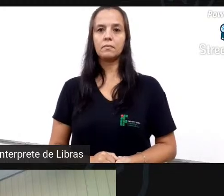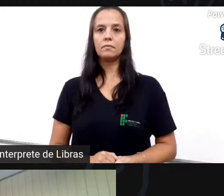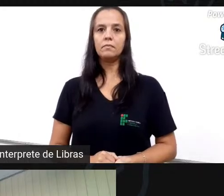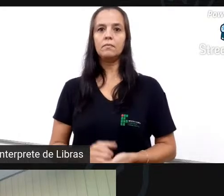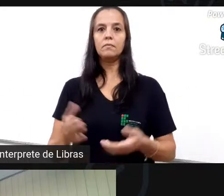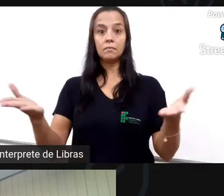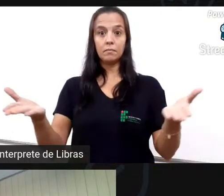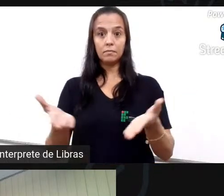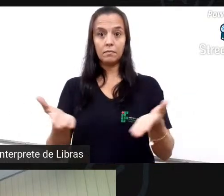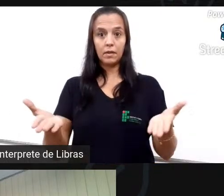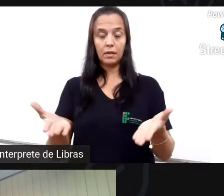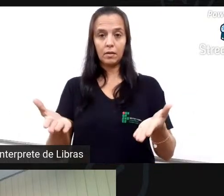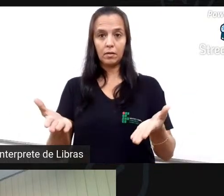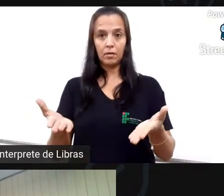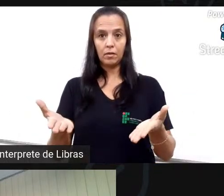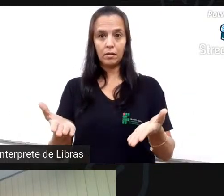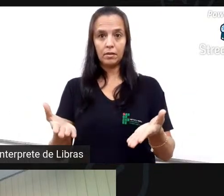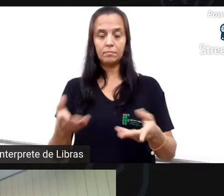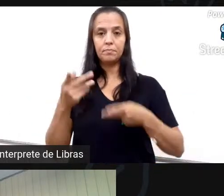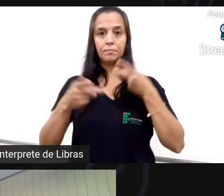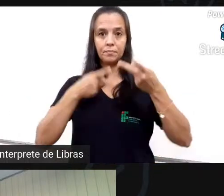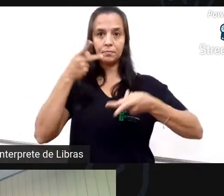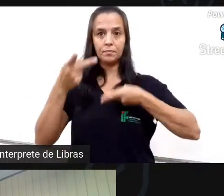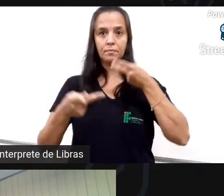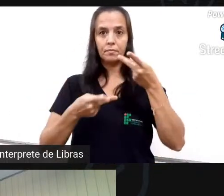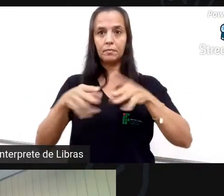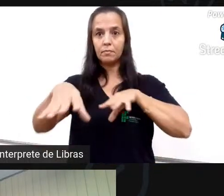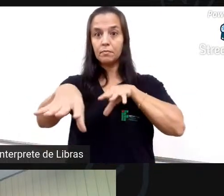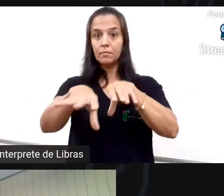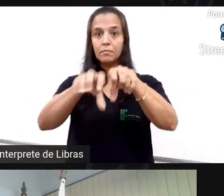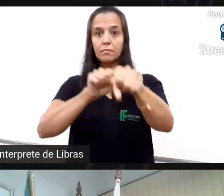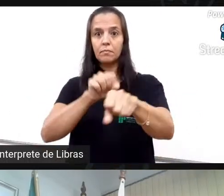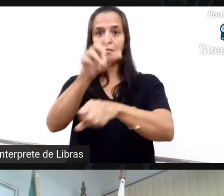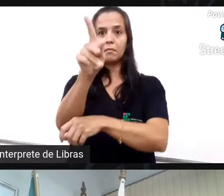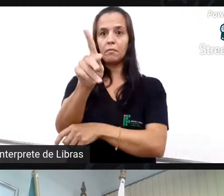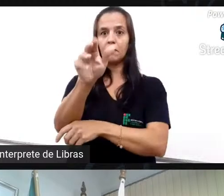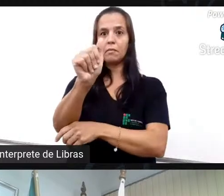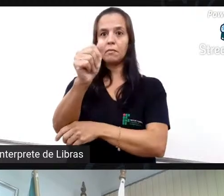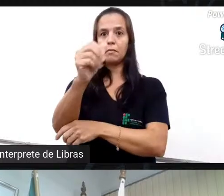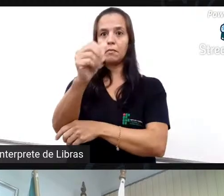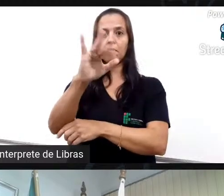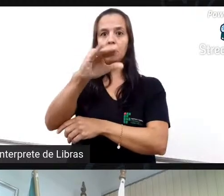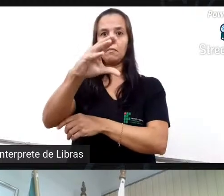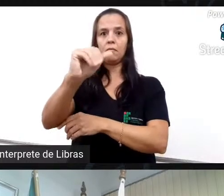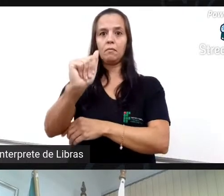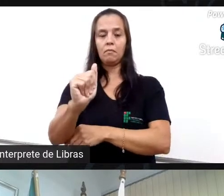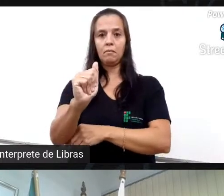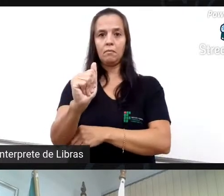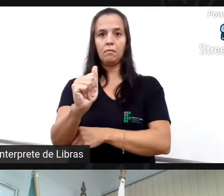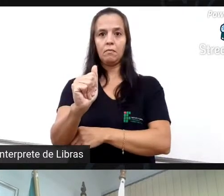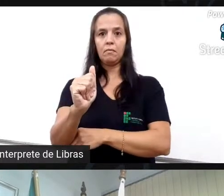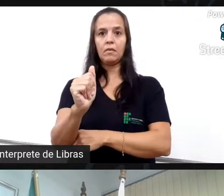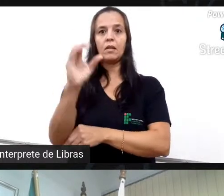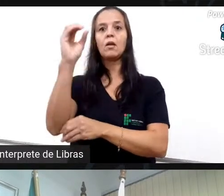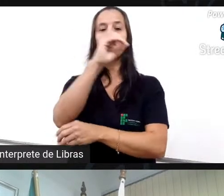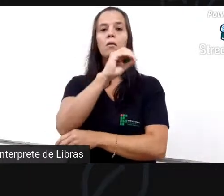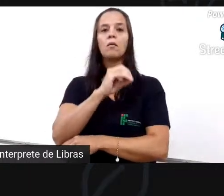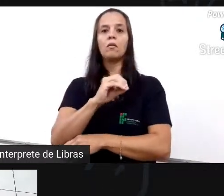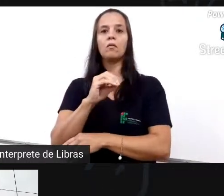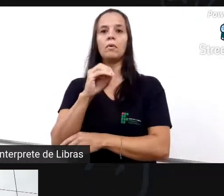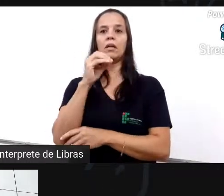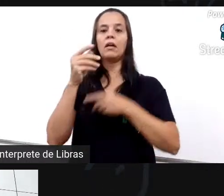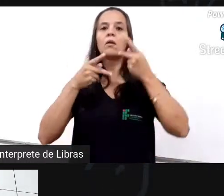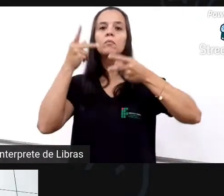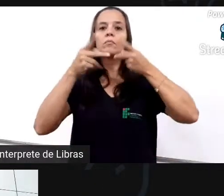Passamos a palavra à formanda Patrícia Zierski Moraes, oradora da turma do